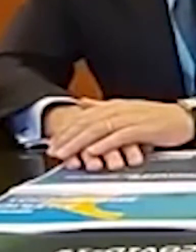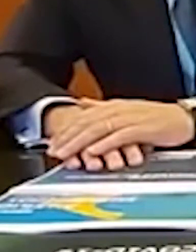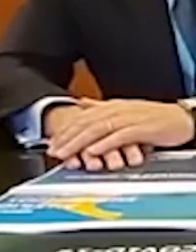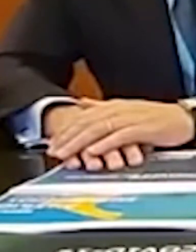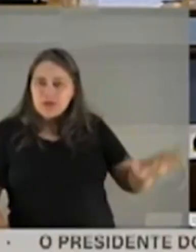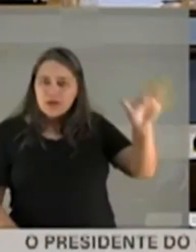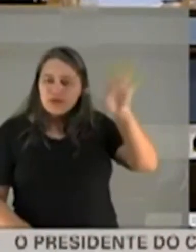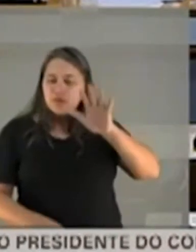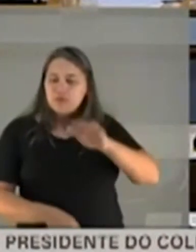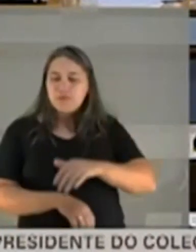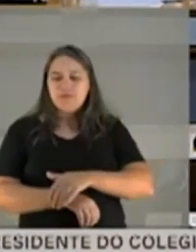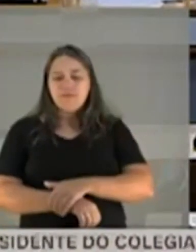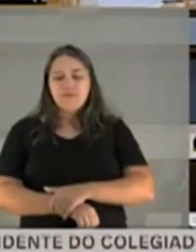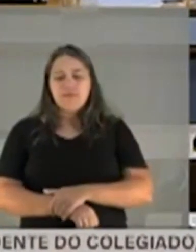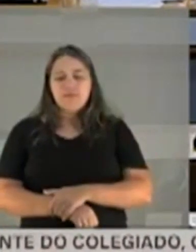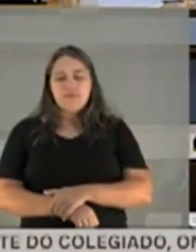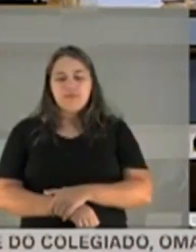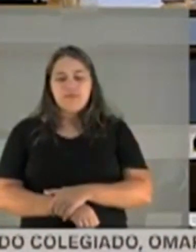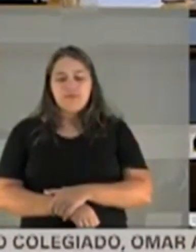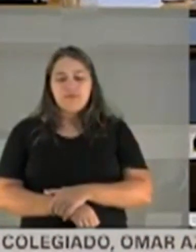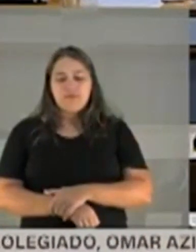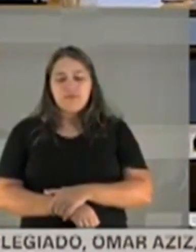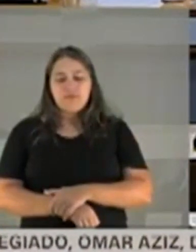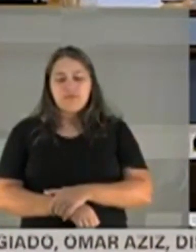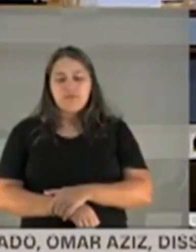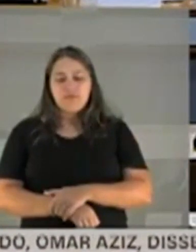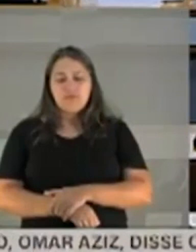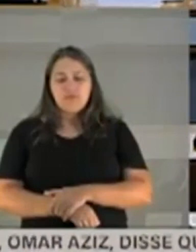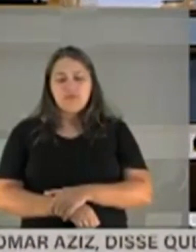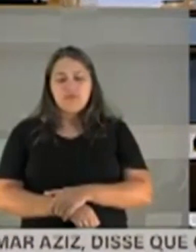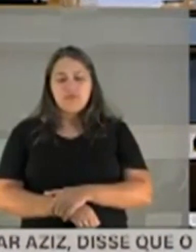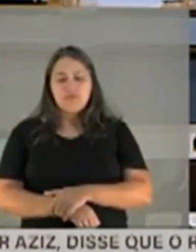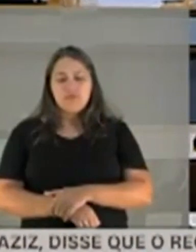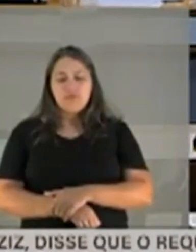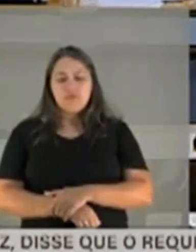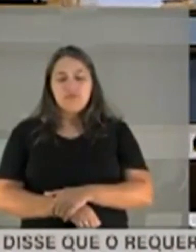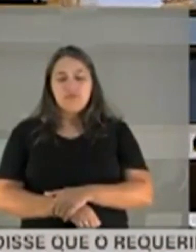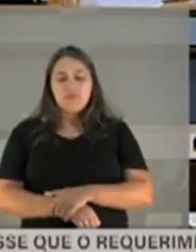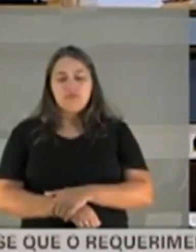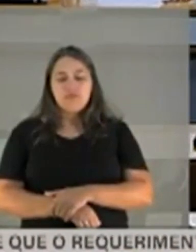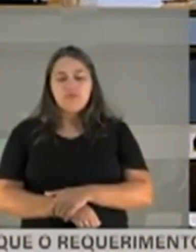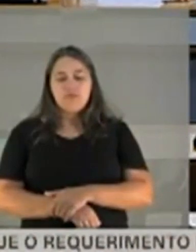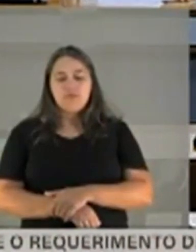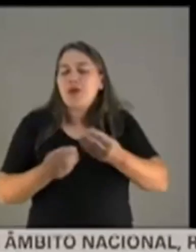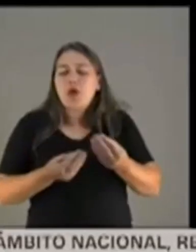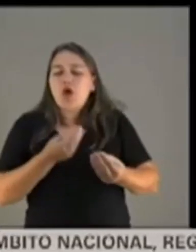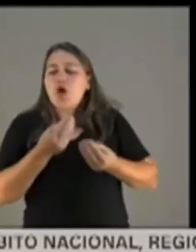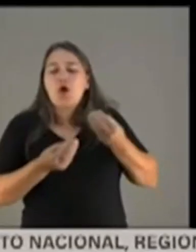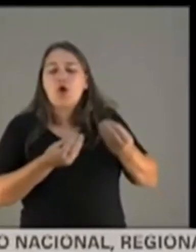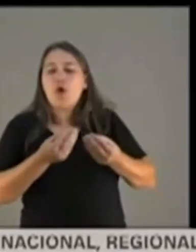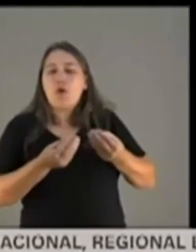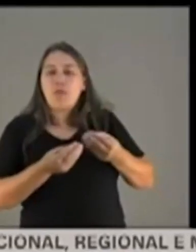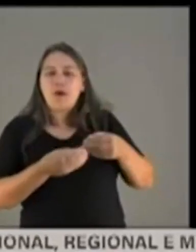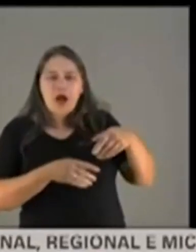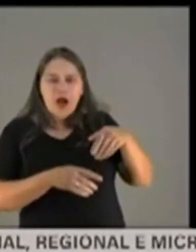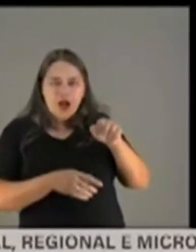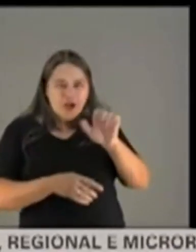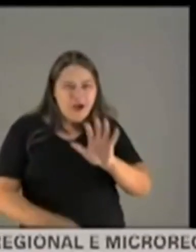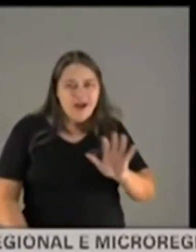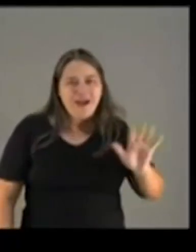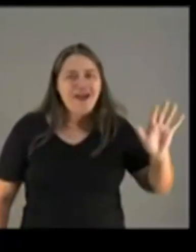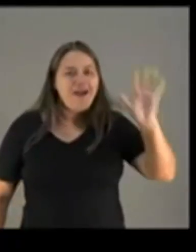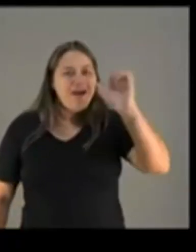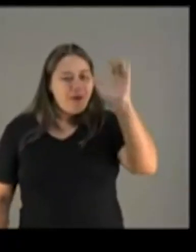compra doença mesmo usar de dizendo que ficar em silêncio senadores afirmaram que fariam perguntas Renan Calheiros